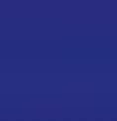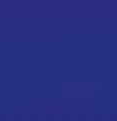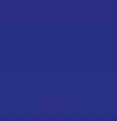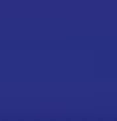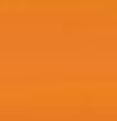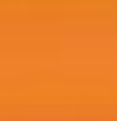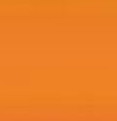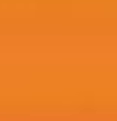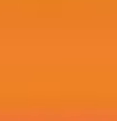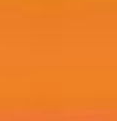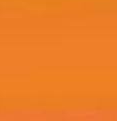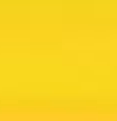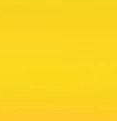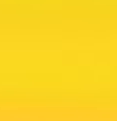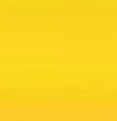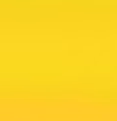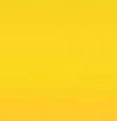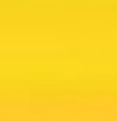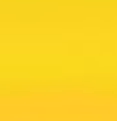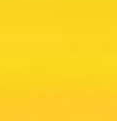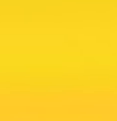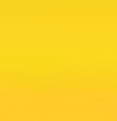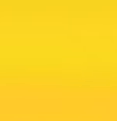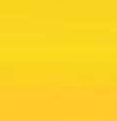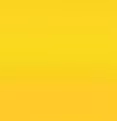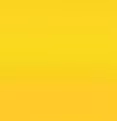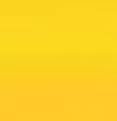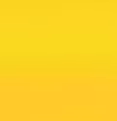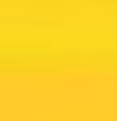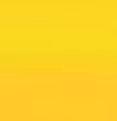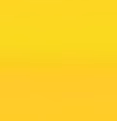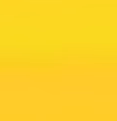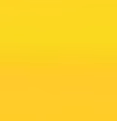Informação mais ágil, dinâmica e um novo formato.